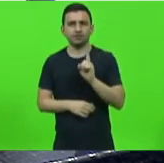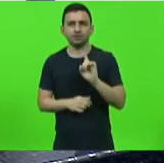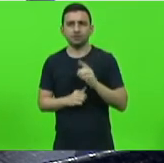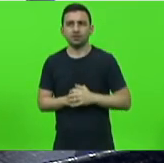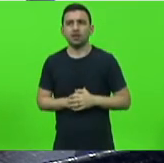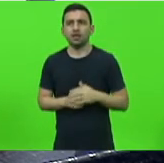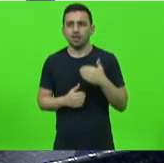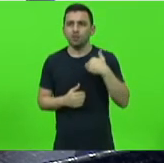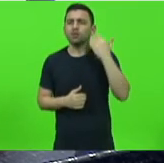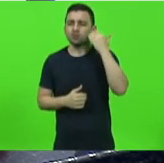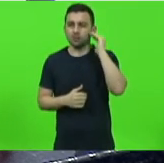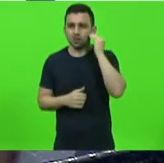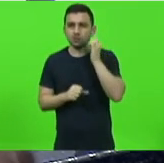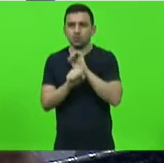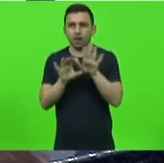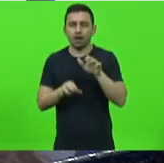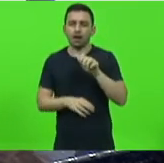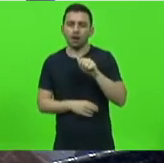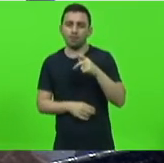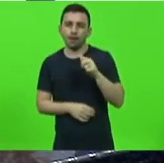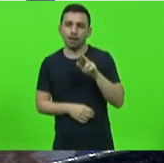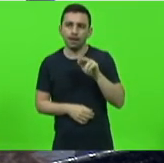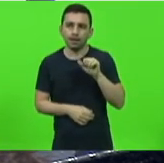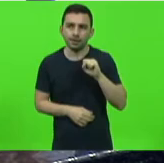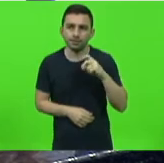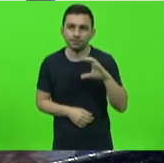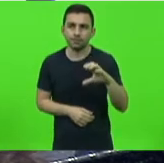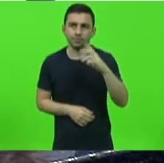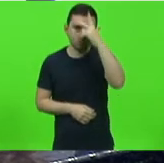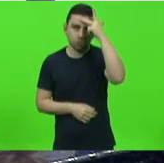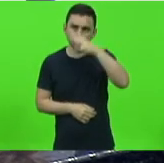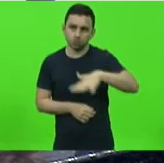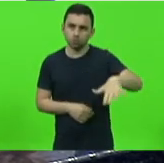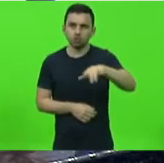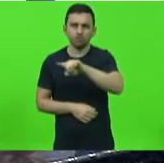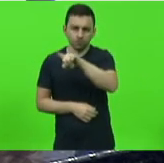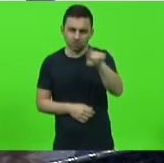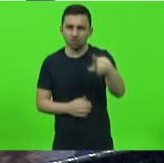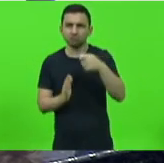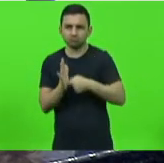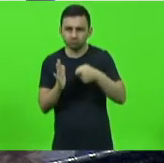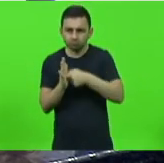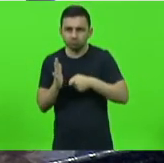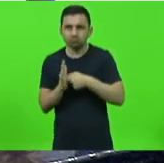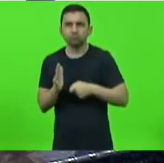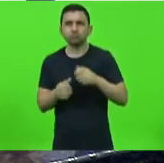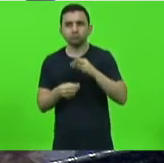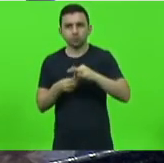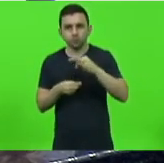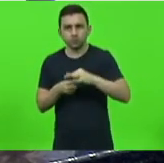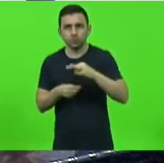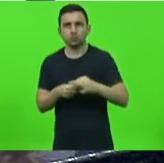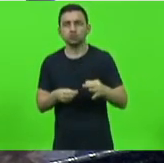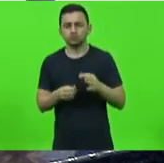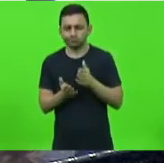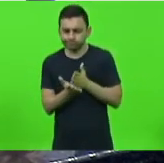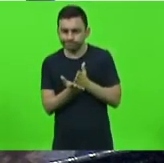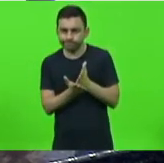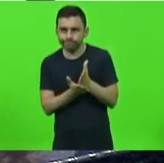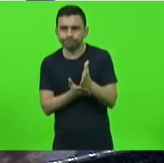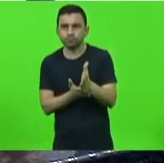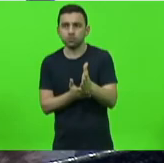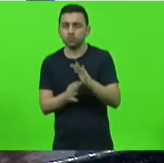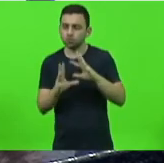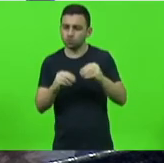qualquer posicionamento da Prask, das pessoas que aqui estão. Realmente vocês têm que batalhar pela instituição, pelo segmento, pelos praças de